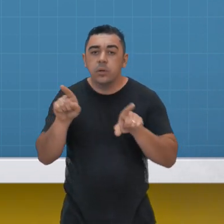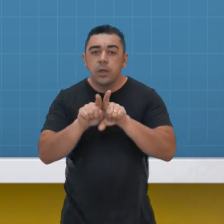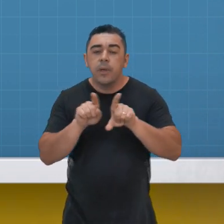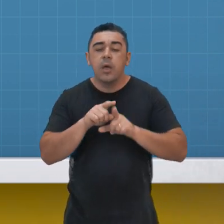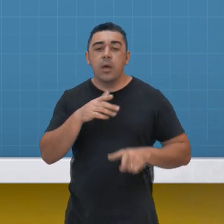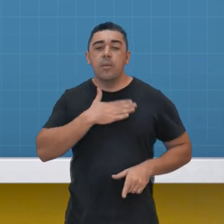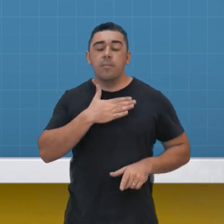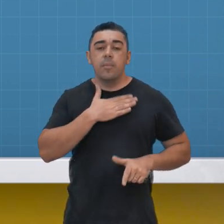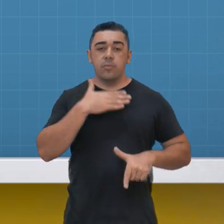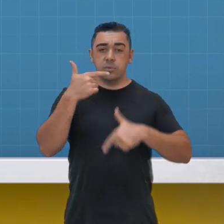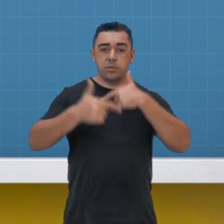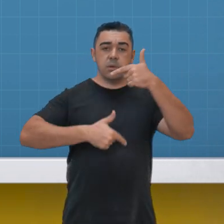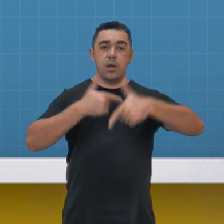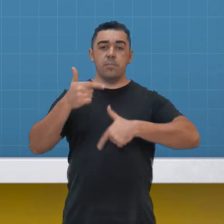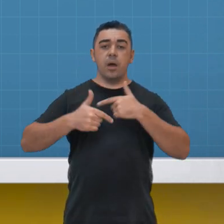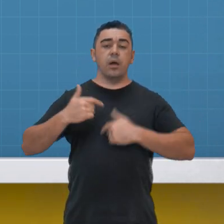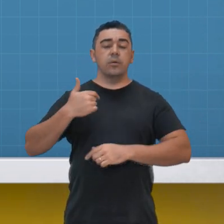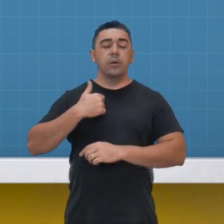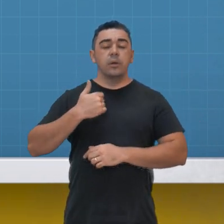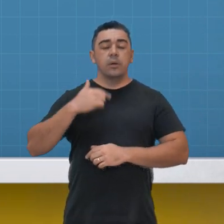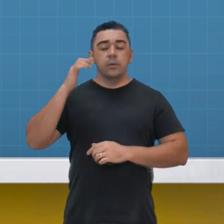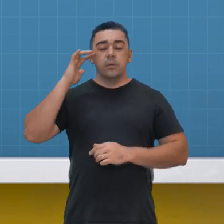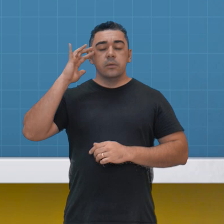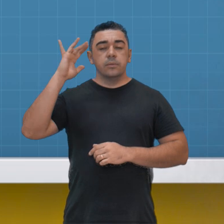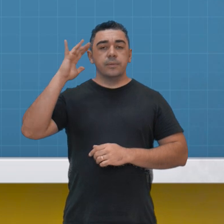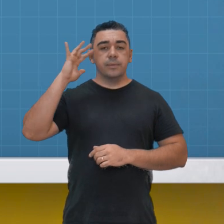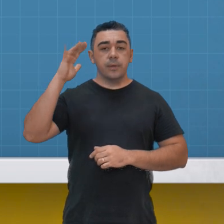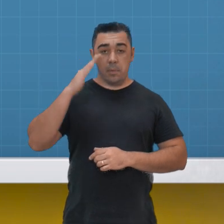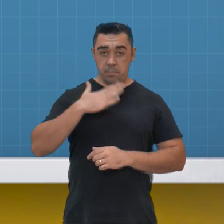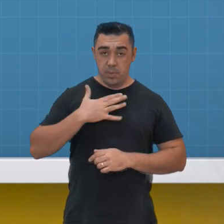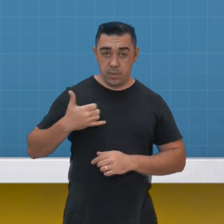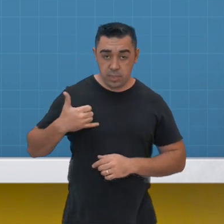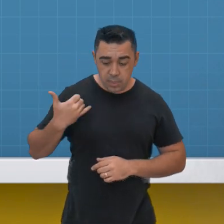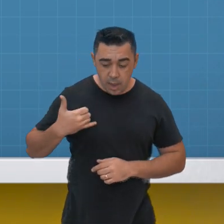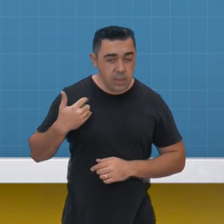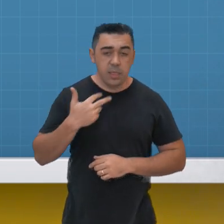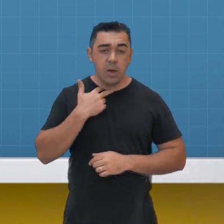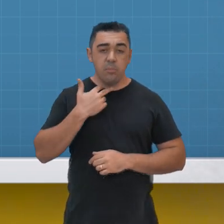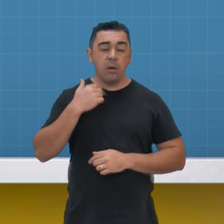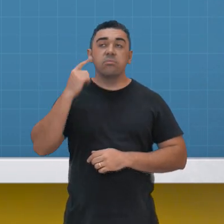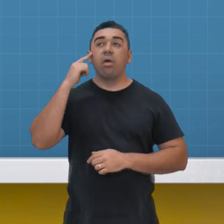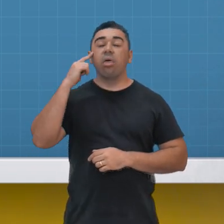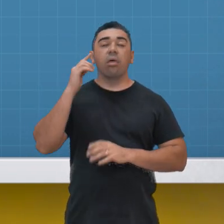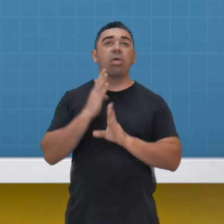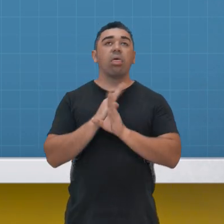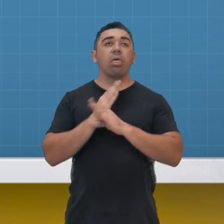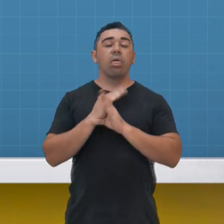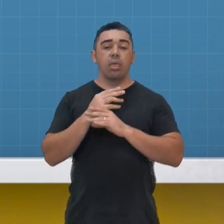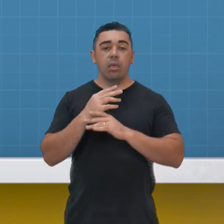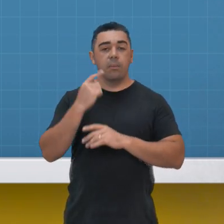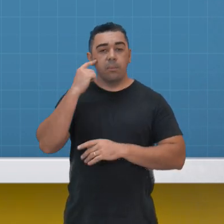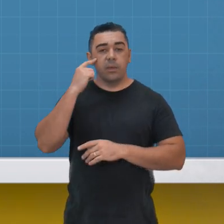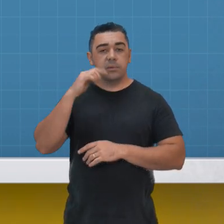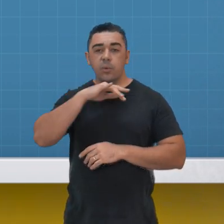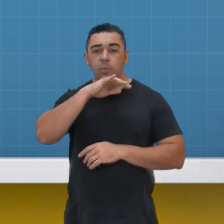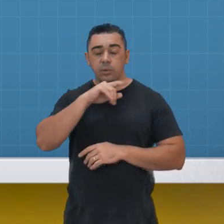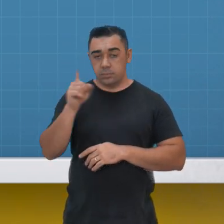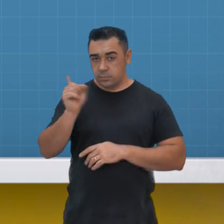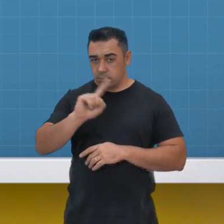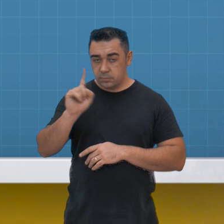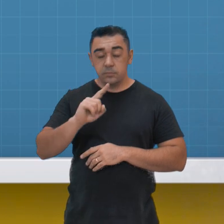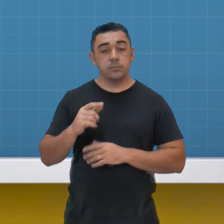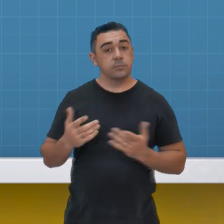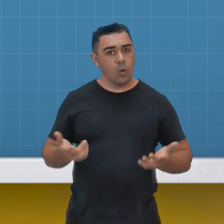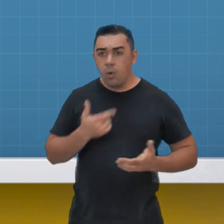distrai. Na minha idade, a gente não pode ficar desocupado, que só pensa besteira. Ou